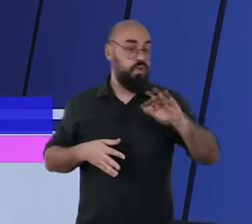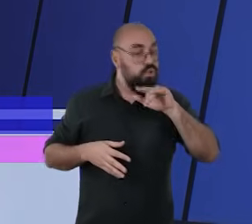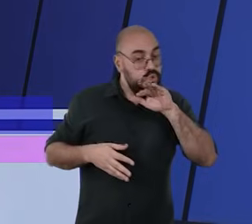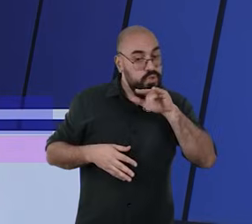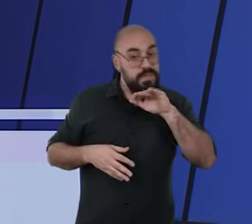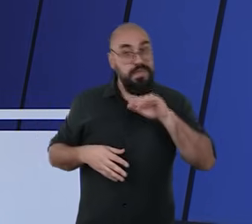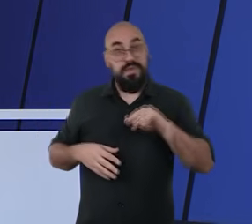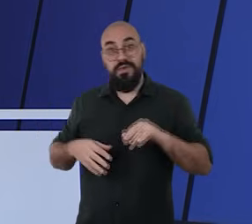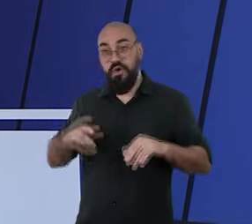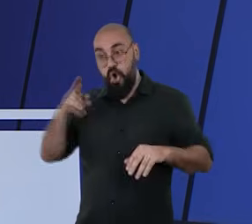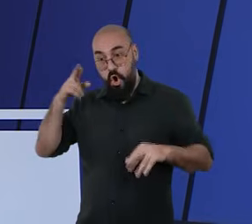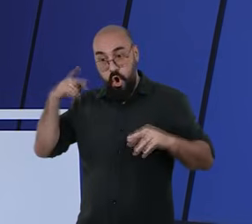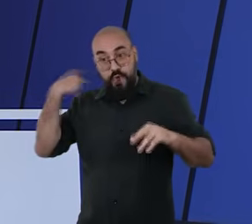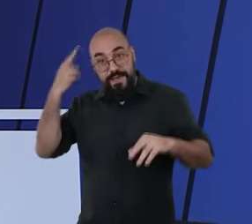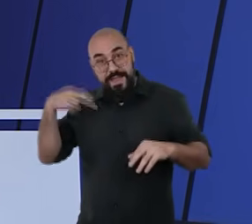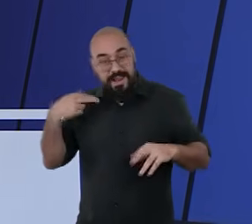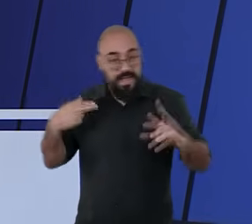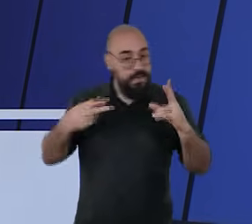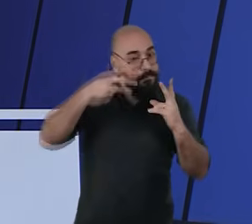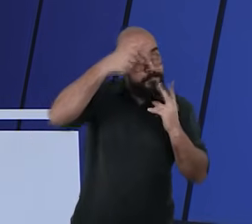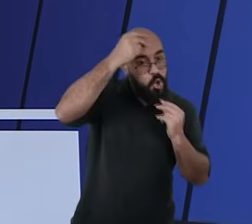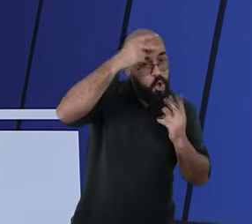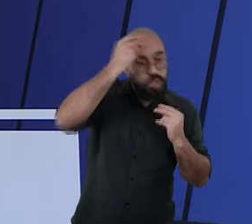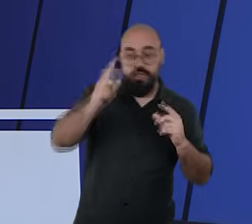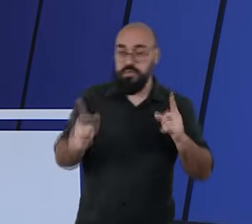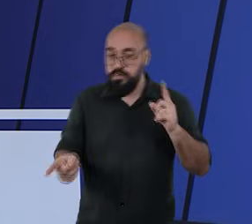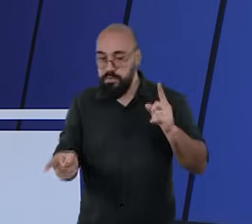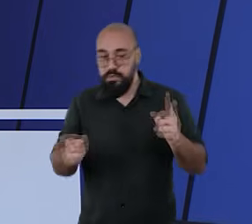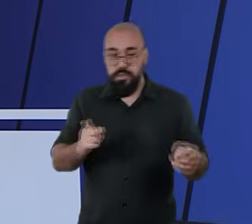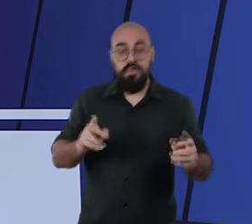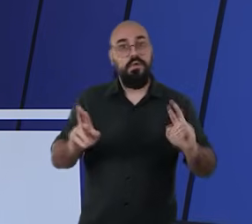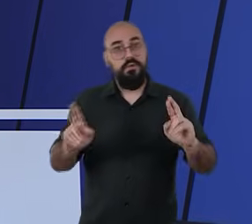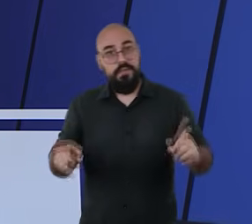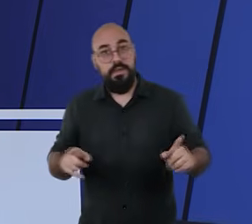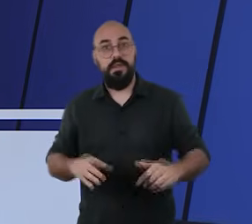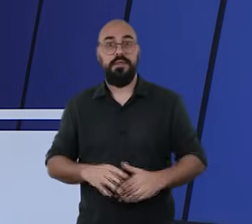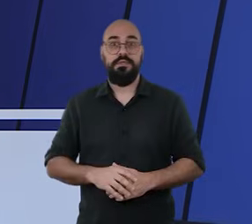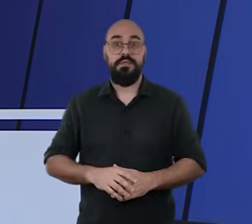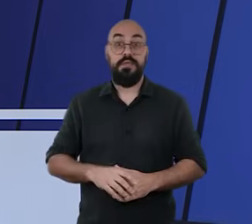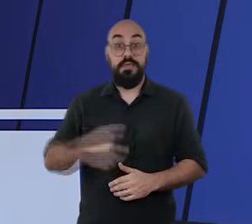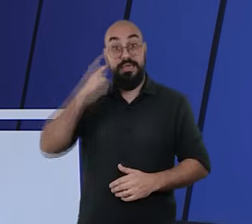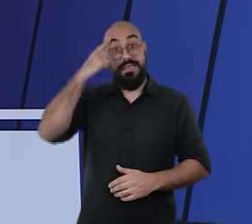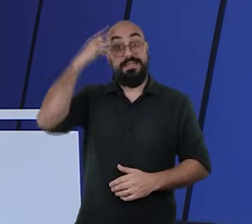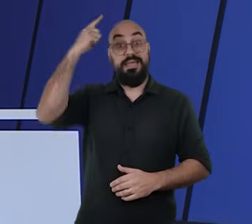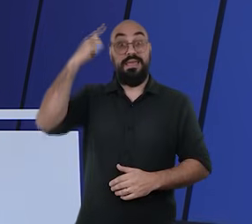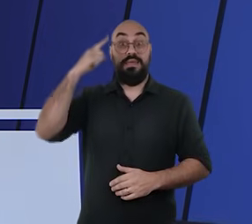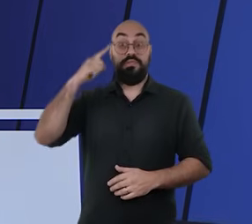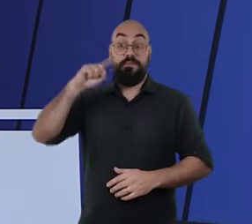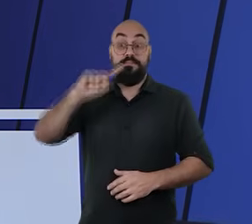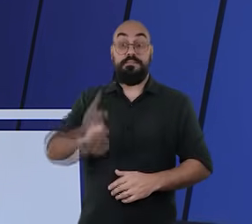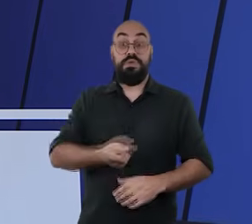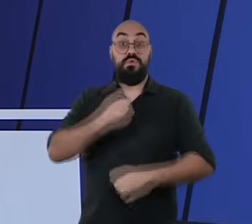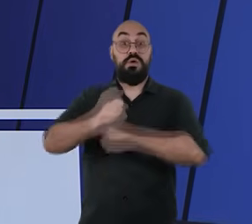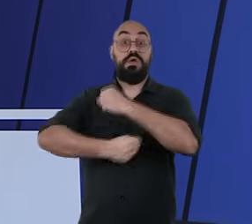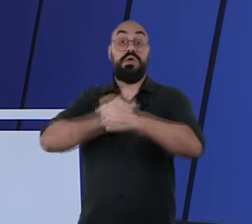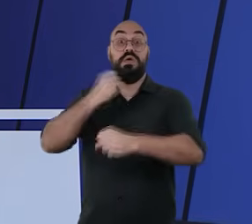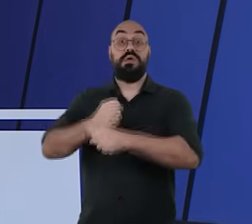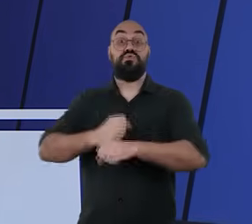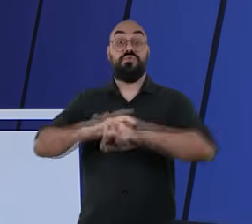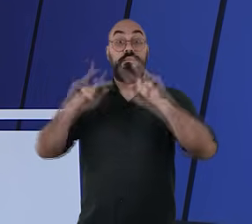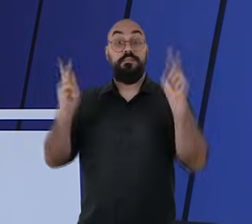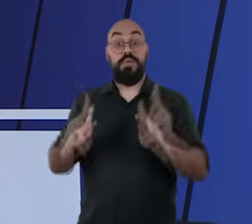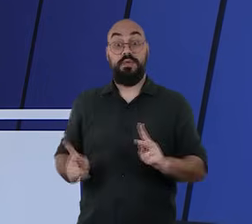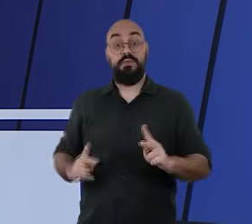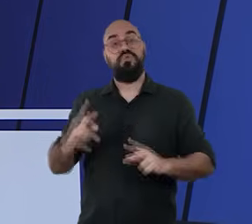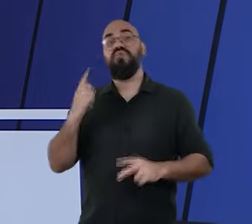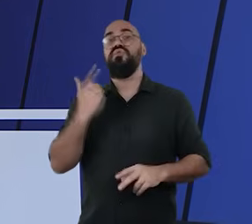de bodes e de ovelhas. É assim que a Bíblia descreve. Então, essa ideia de um milênio de paz antes da volta de Jesus